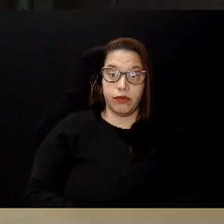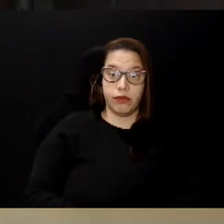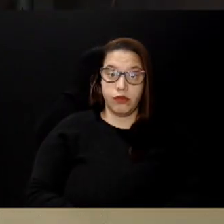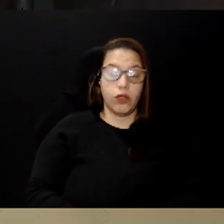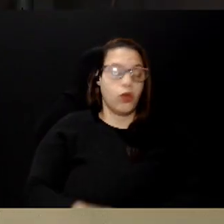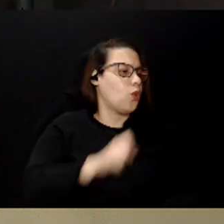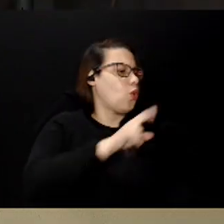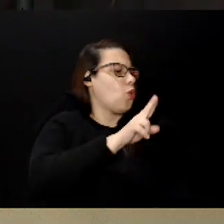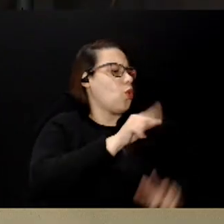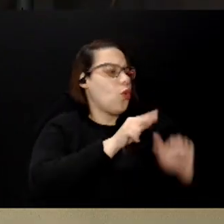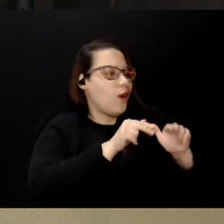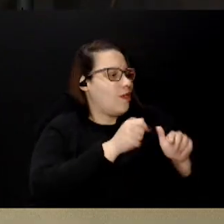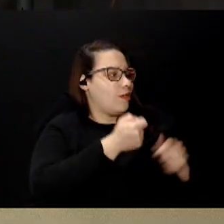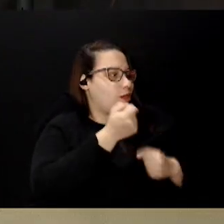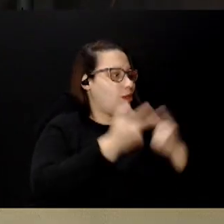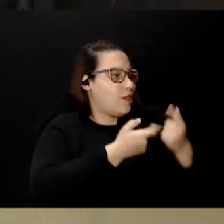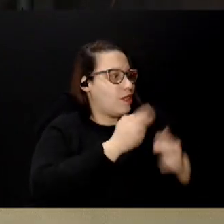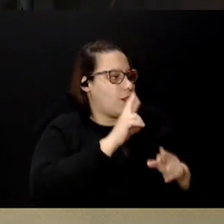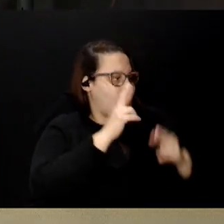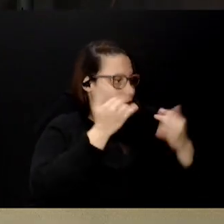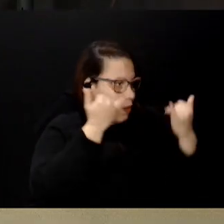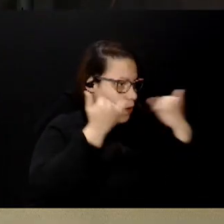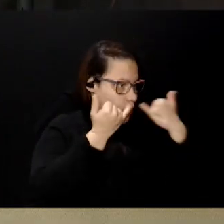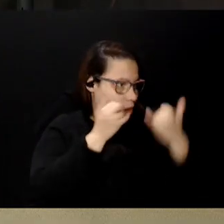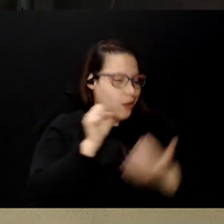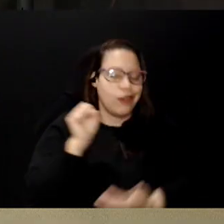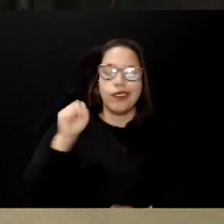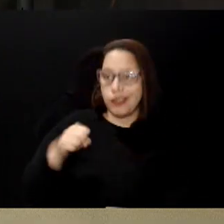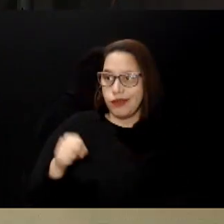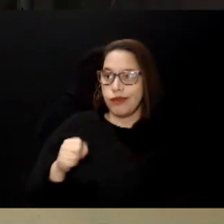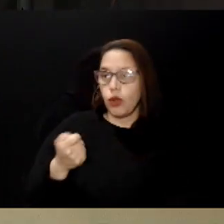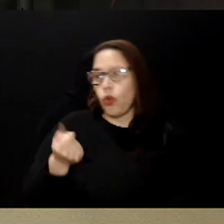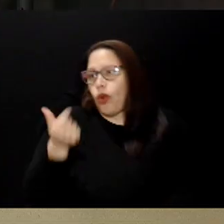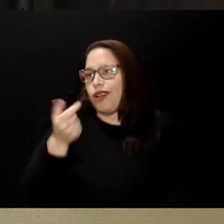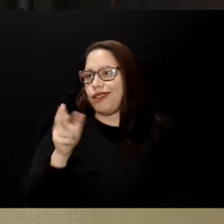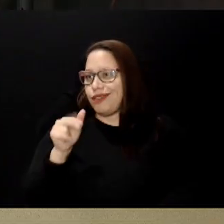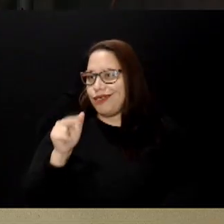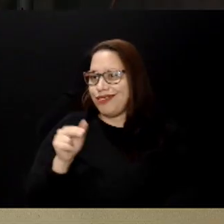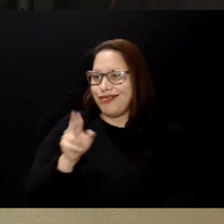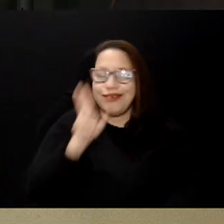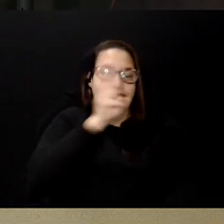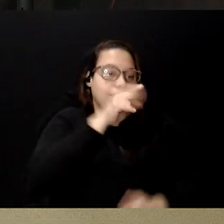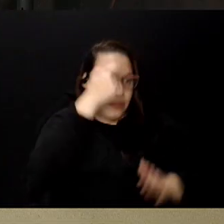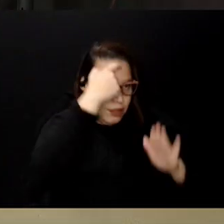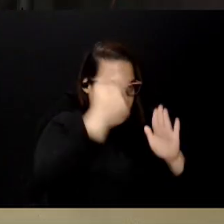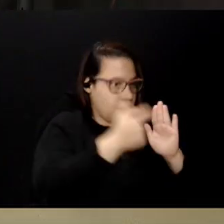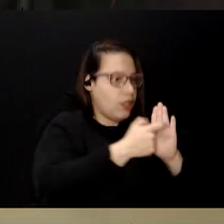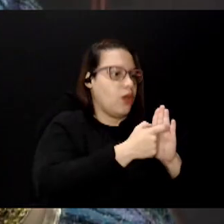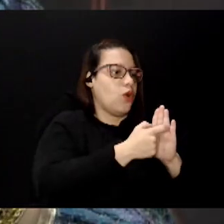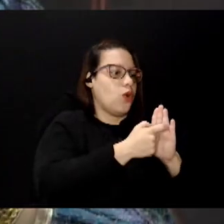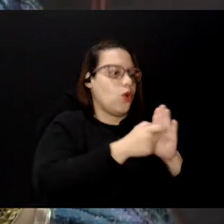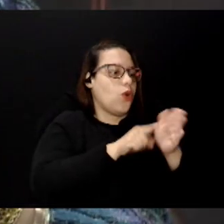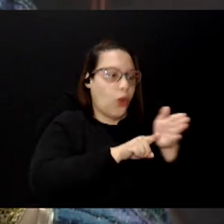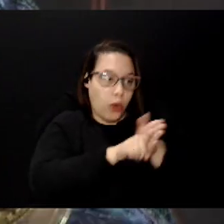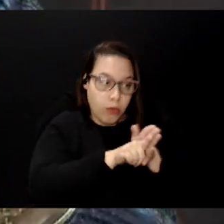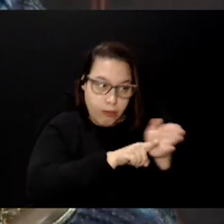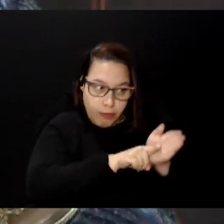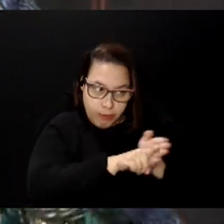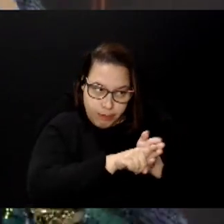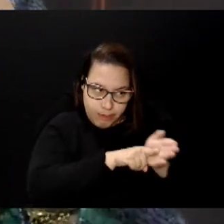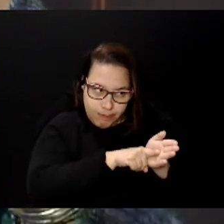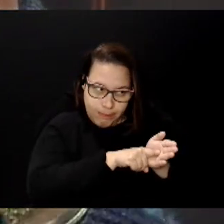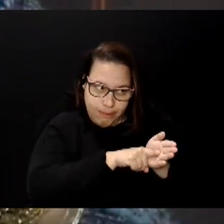as informações. Exato. Isso. Quase nunca. Usar uma IA para fazer uma pesquisa, né,